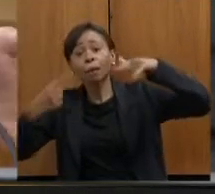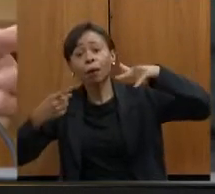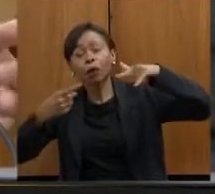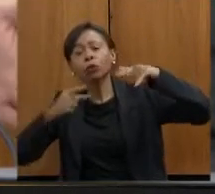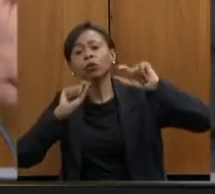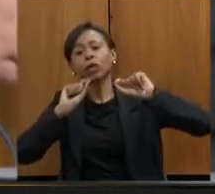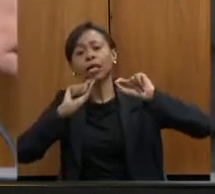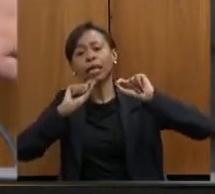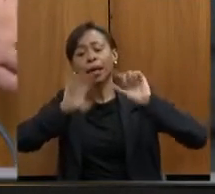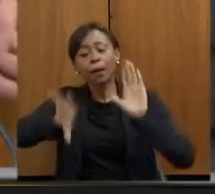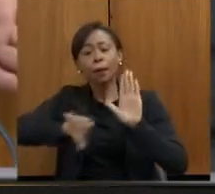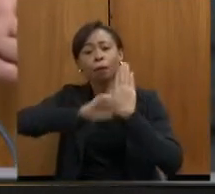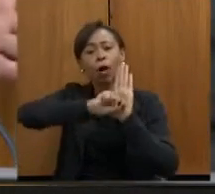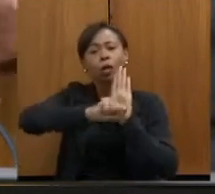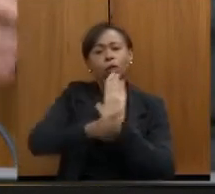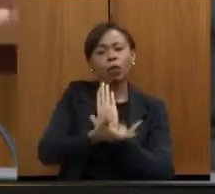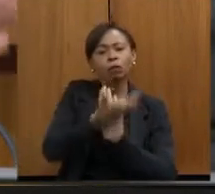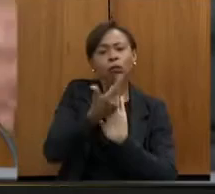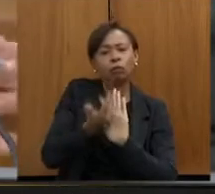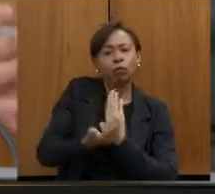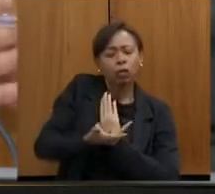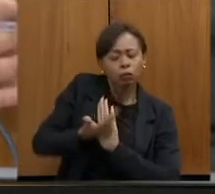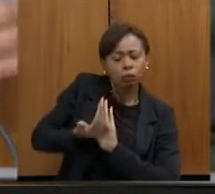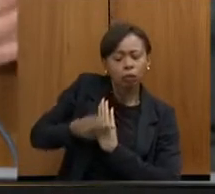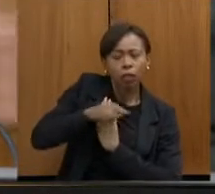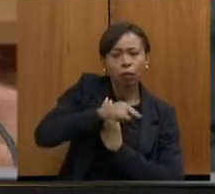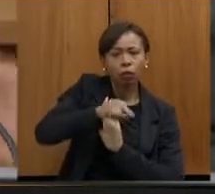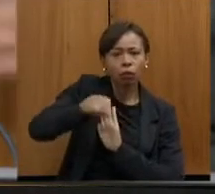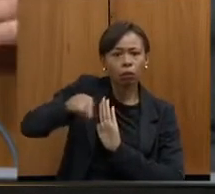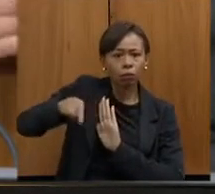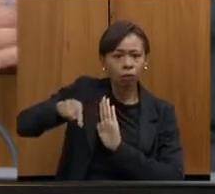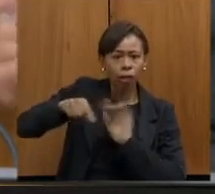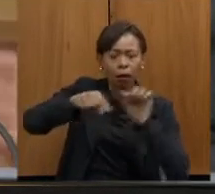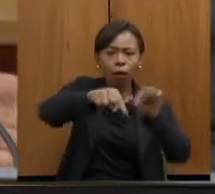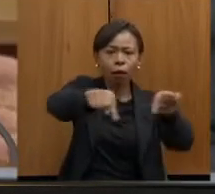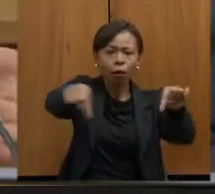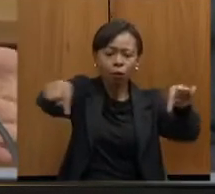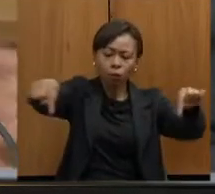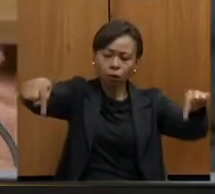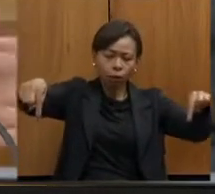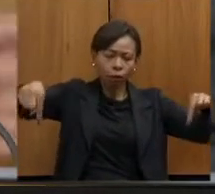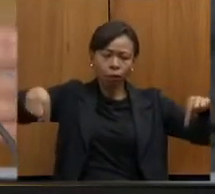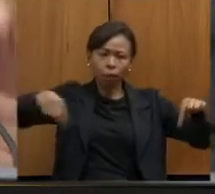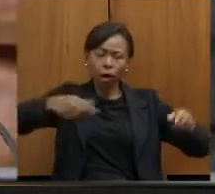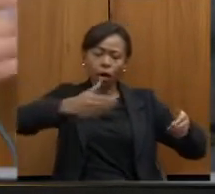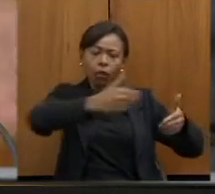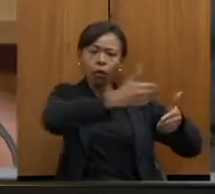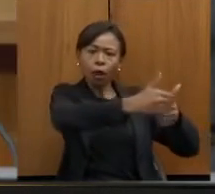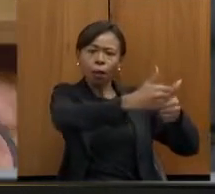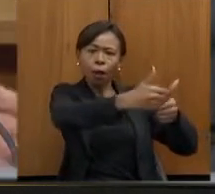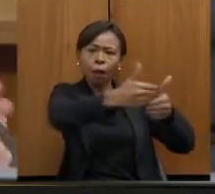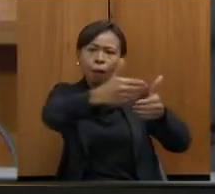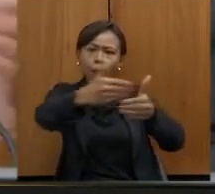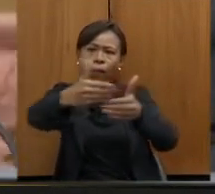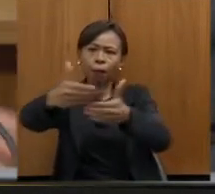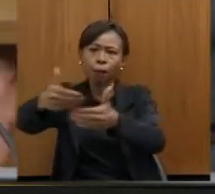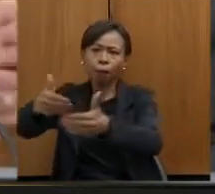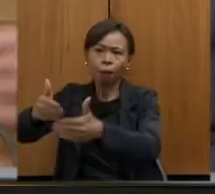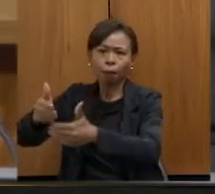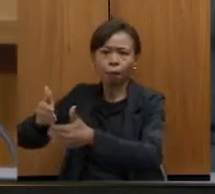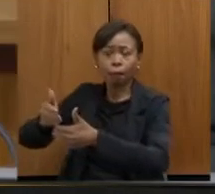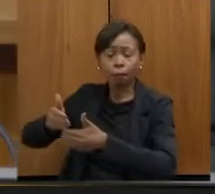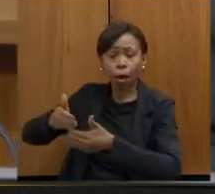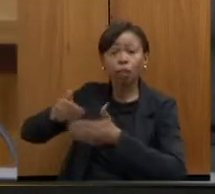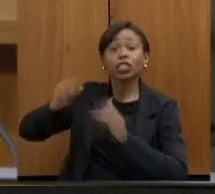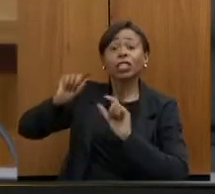tenho uma equipe que vem desenhando lote por lote com base nas cercas, nos limites visuais que a imagem